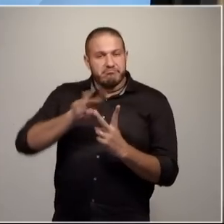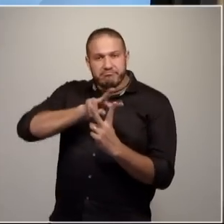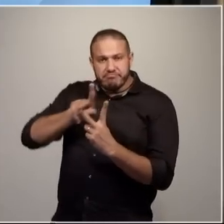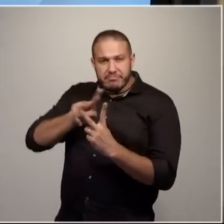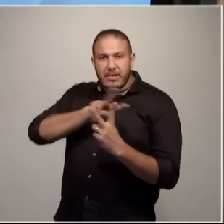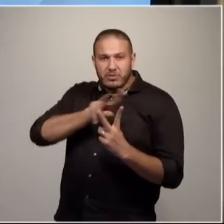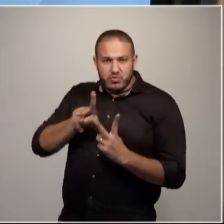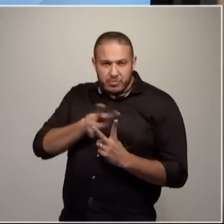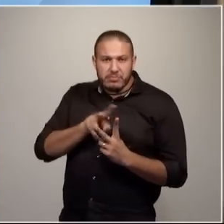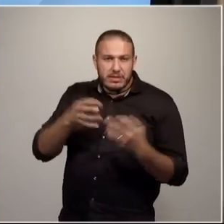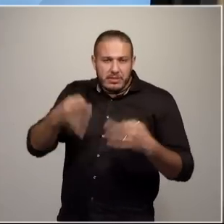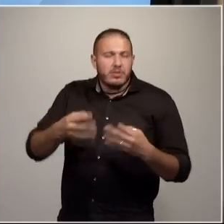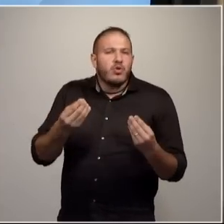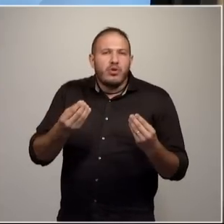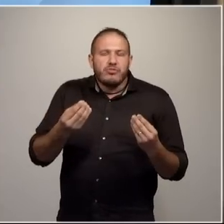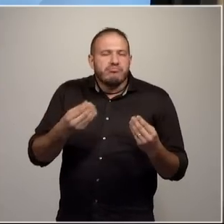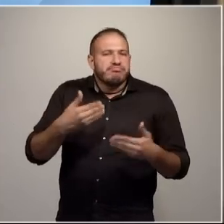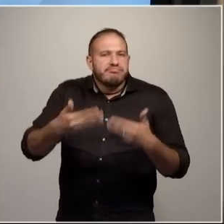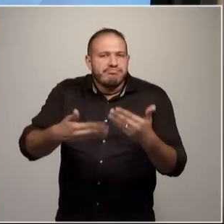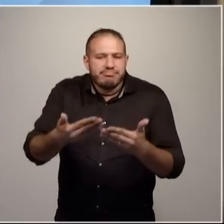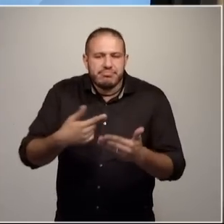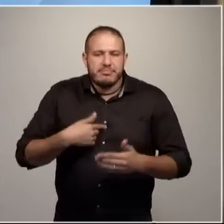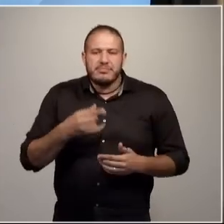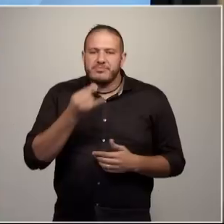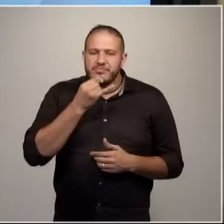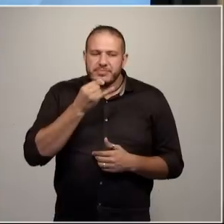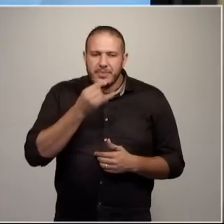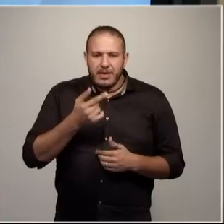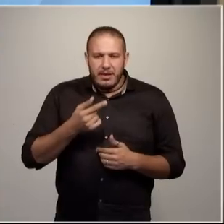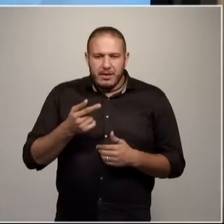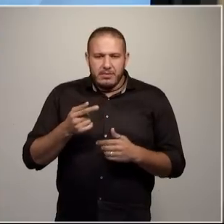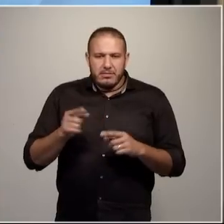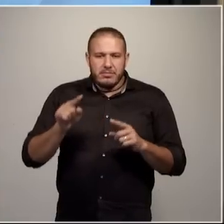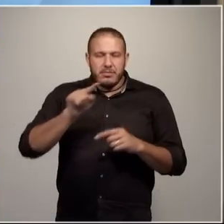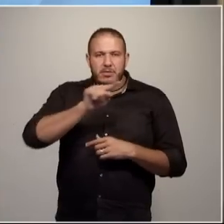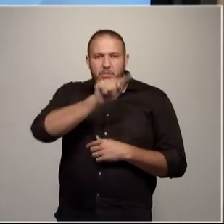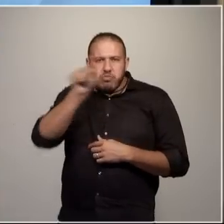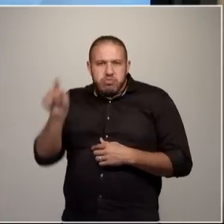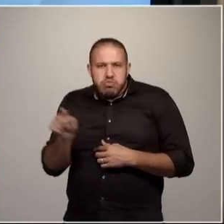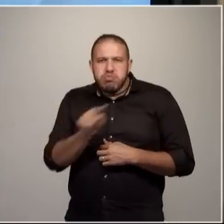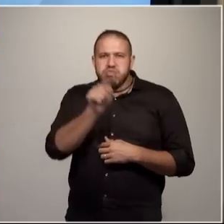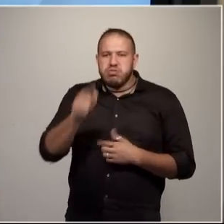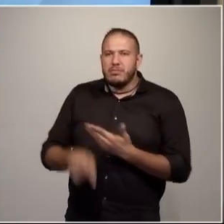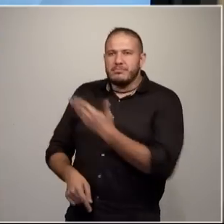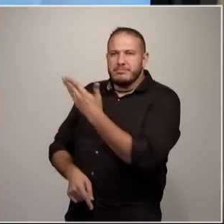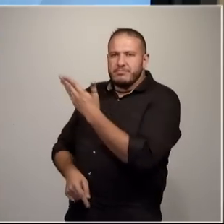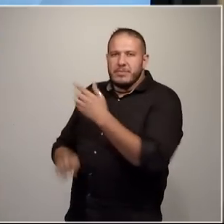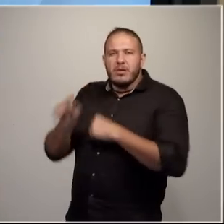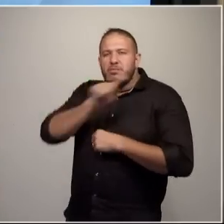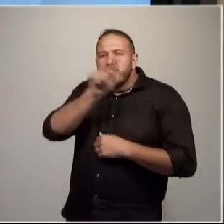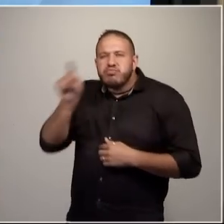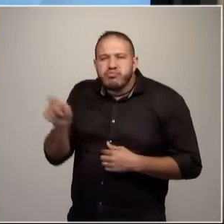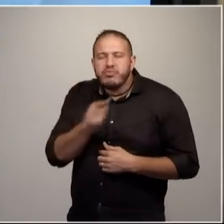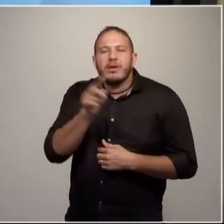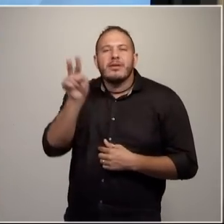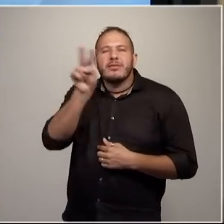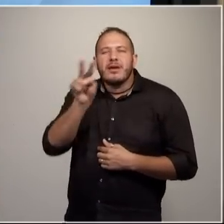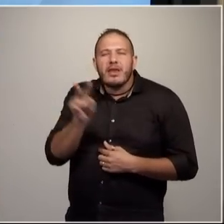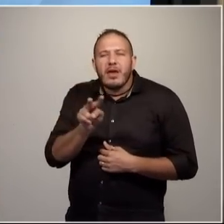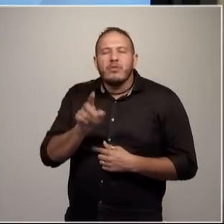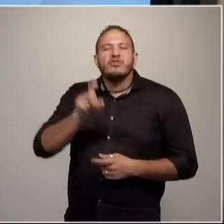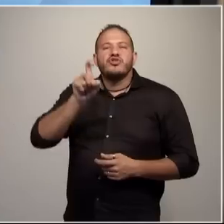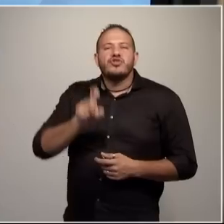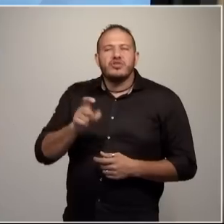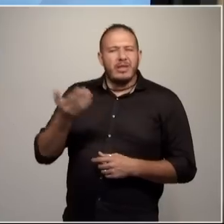E como que procede? Você faz assim, vamos fazer essa integral aqui em x. como que é essa integral em x lá do tempo do cálculo